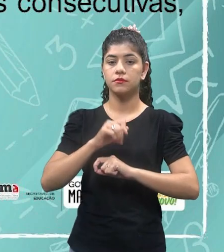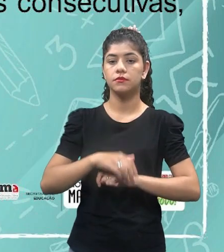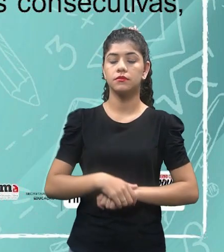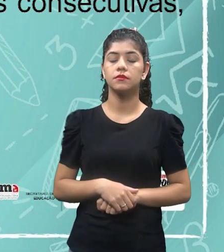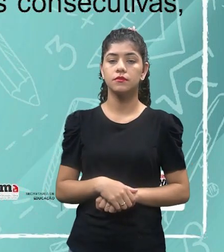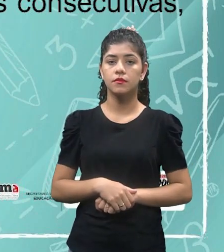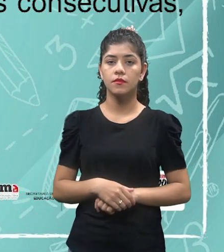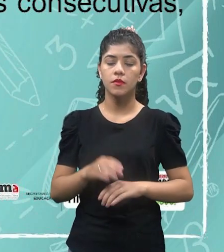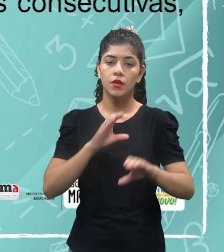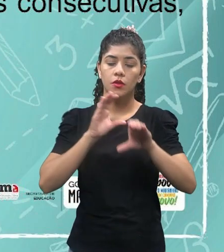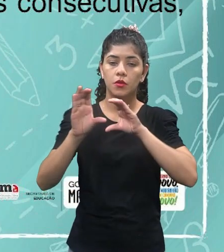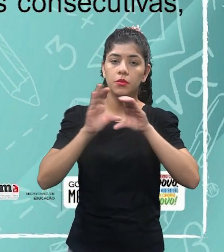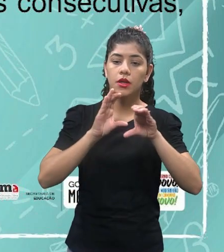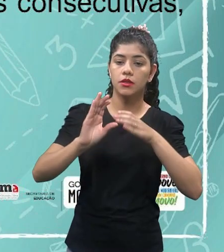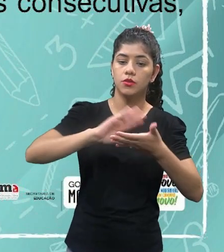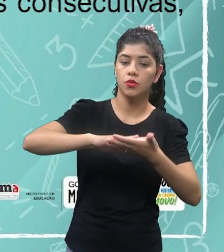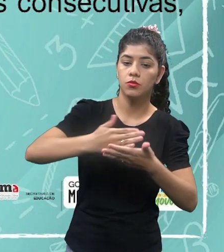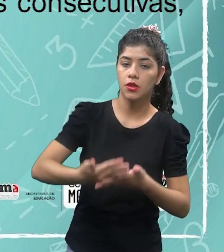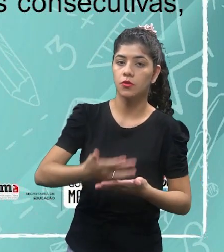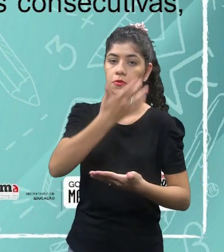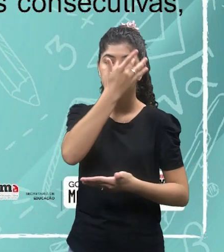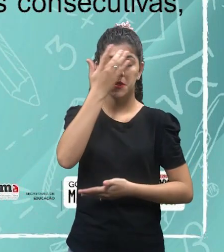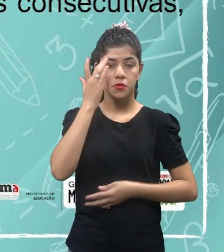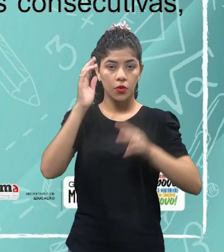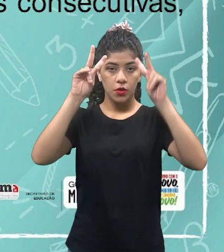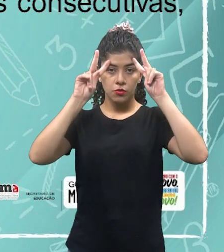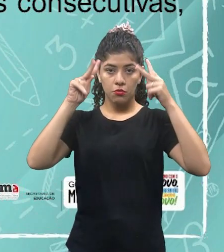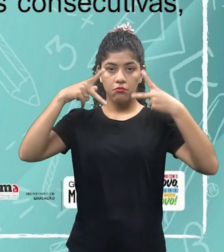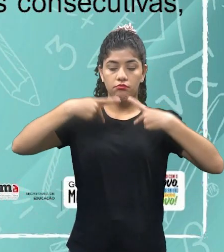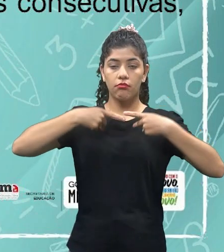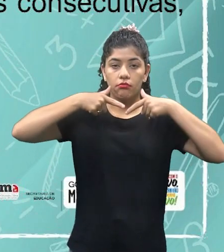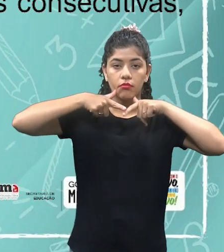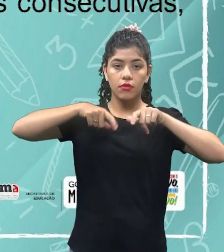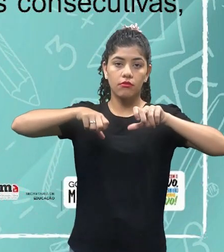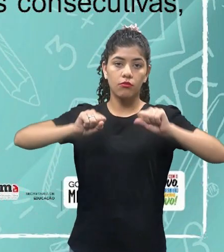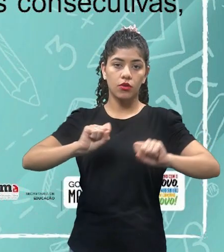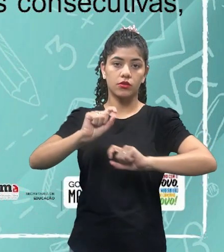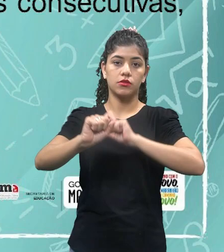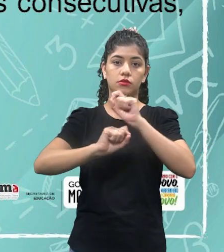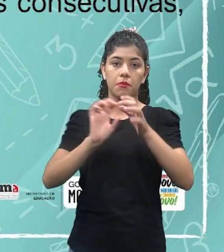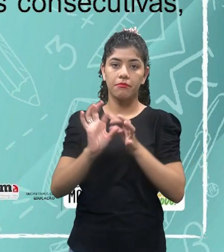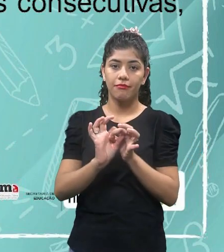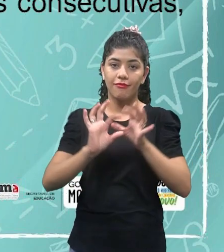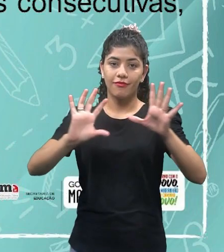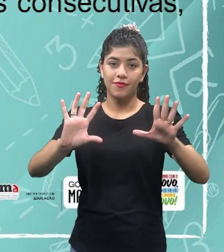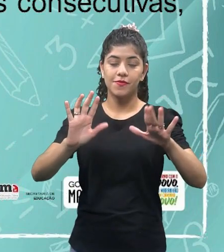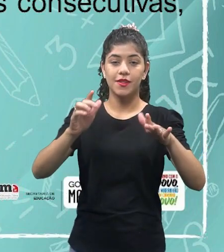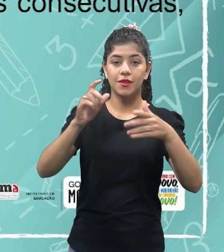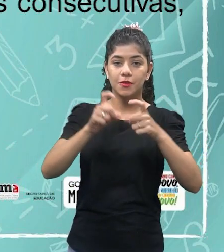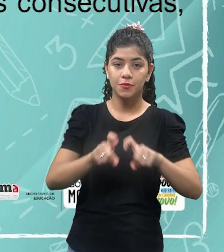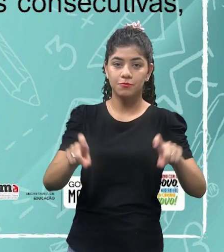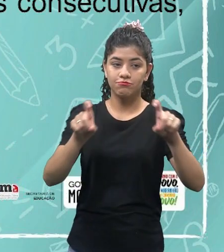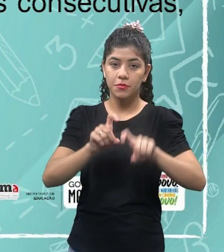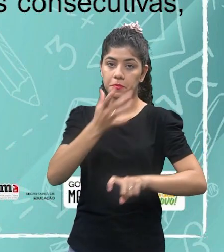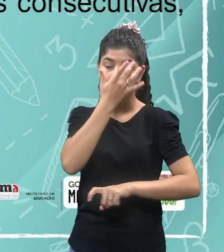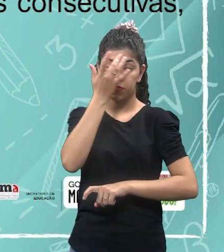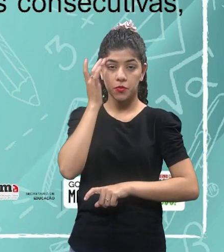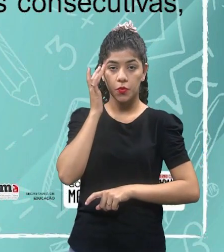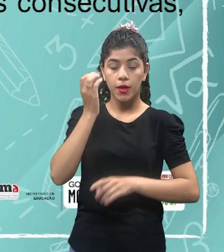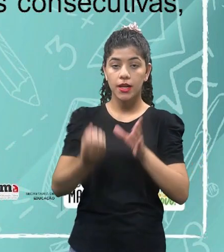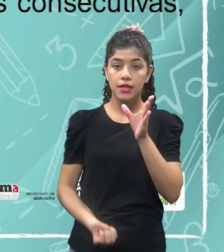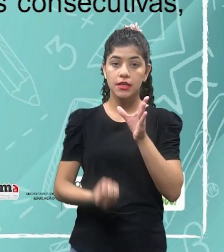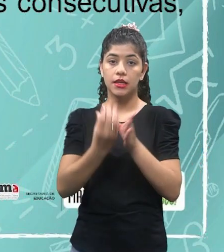entre computadores e humanos. A linguagem de programação permite que um programador,